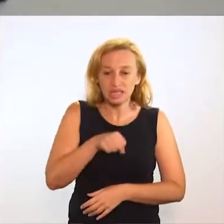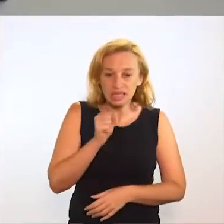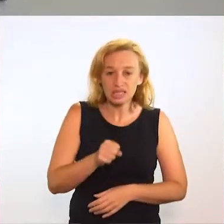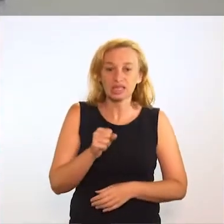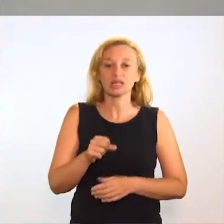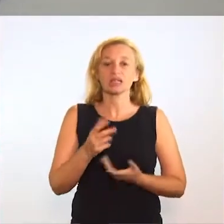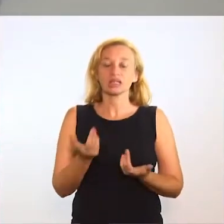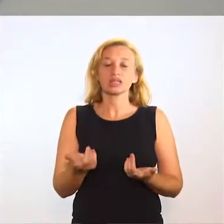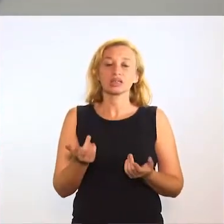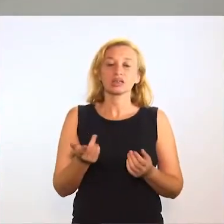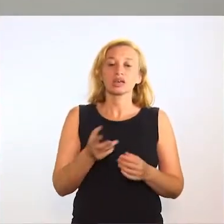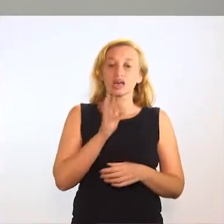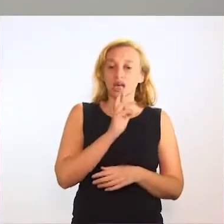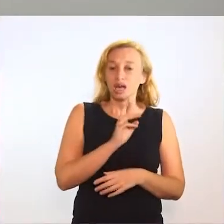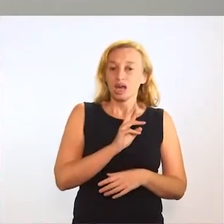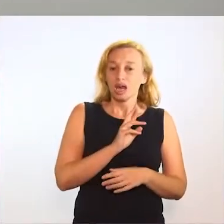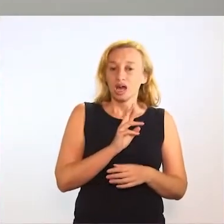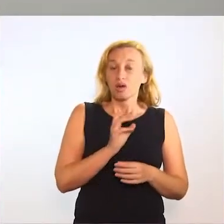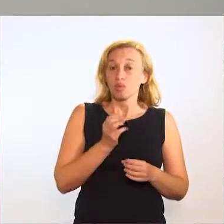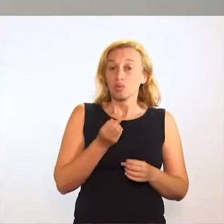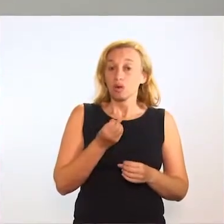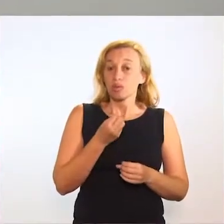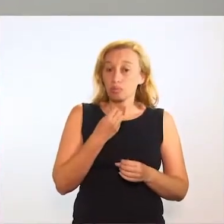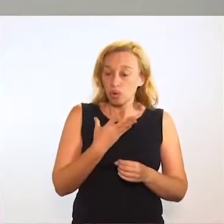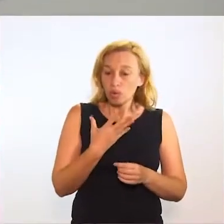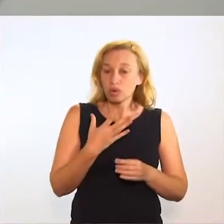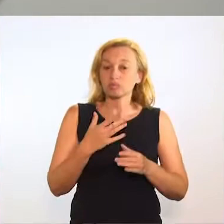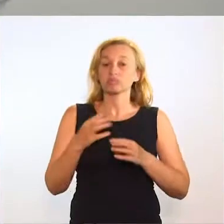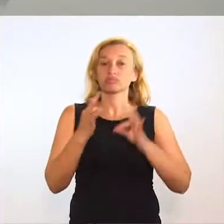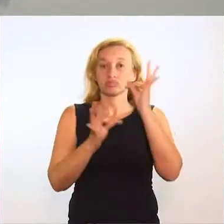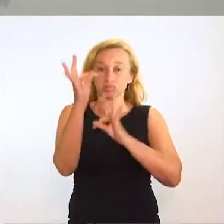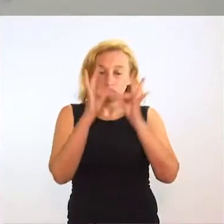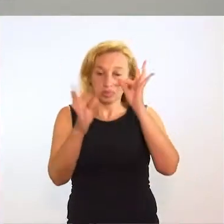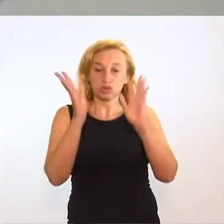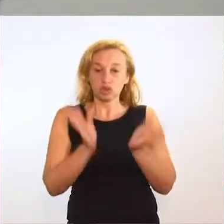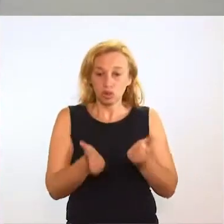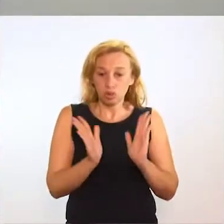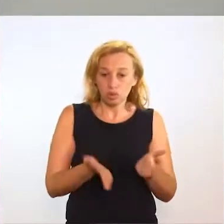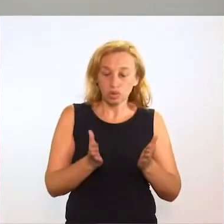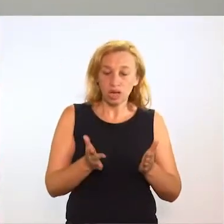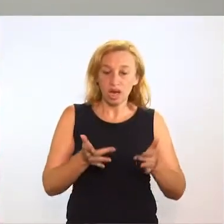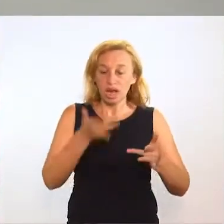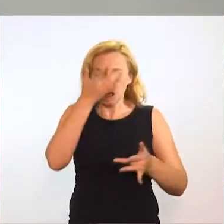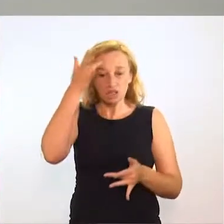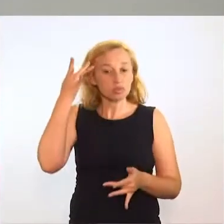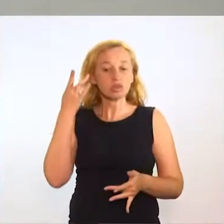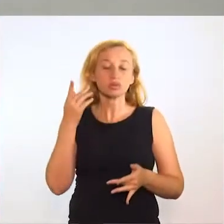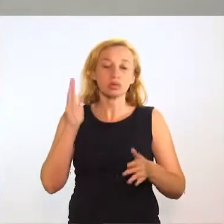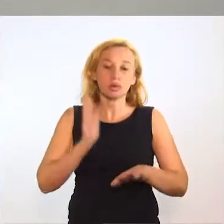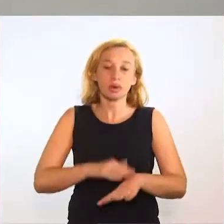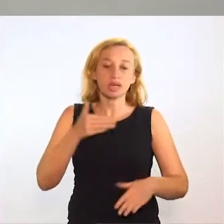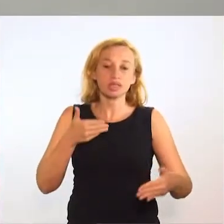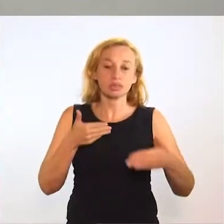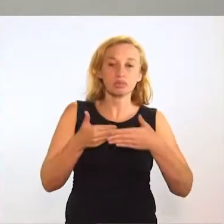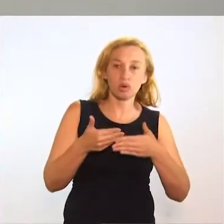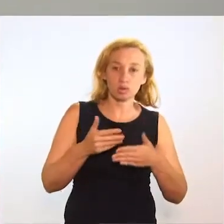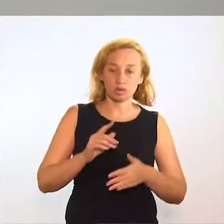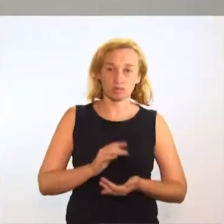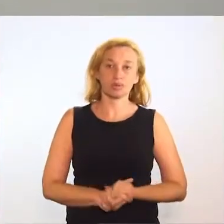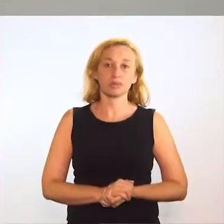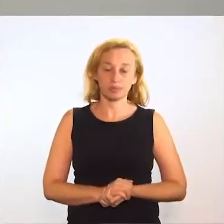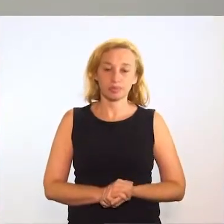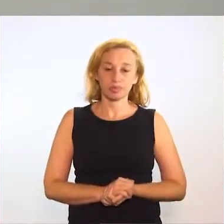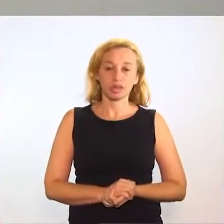Então, tem um paralelo muito importante que a tecnologia trouxe, que também é, de uma certa forma, tornar as pessoas mais próximas e participantes,